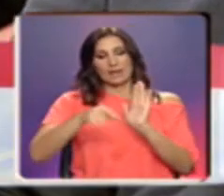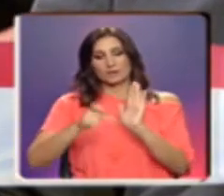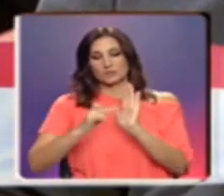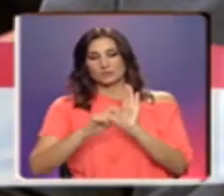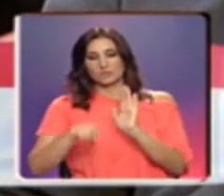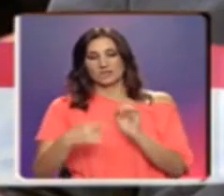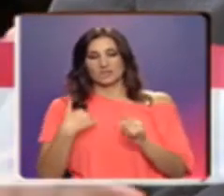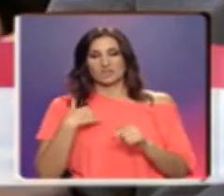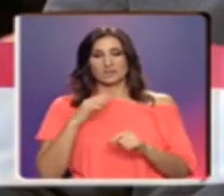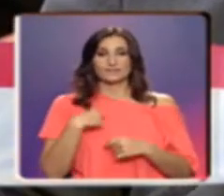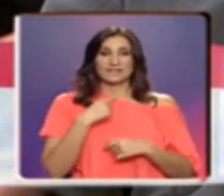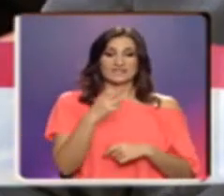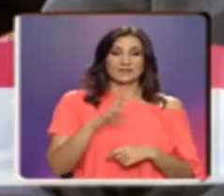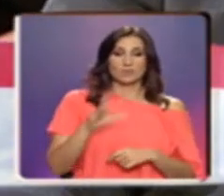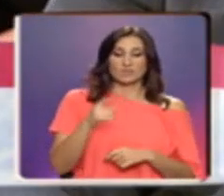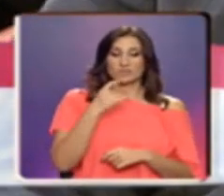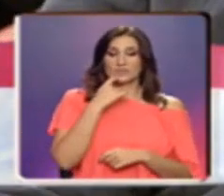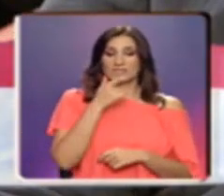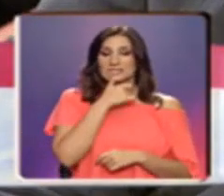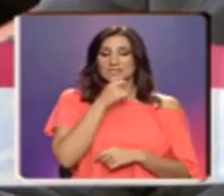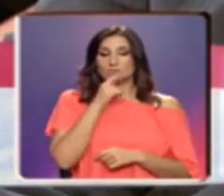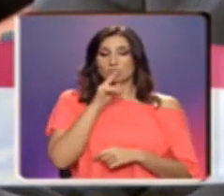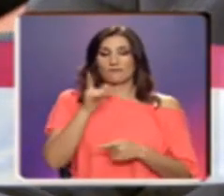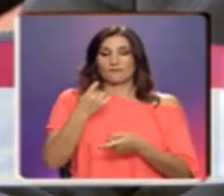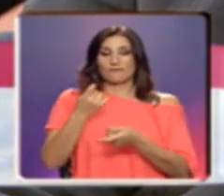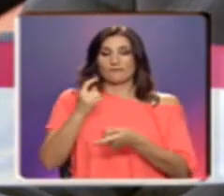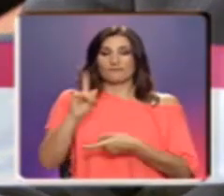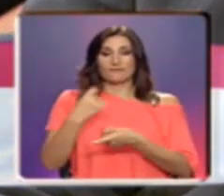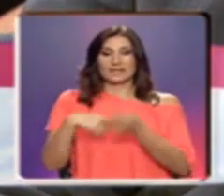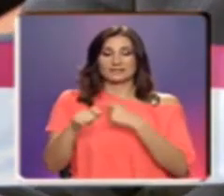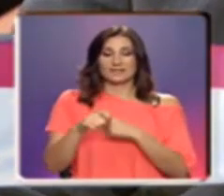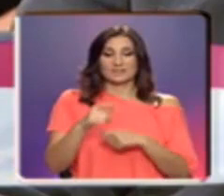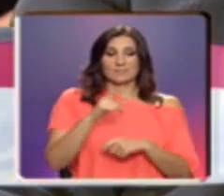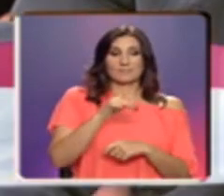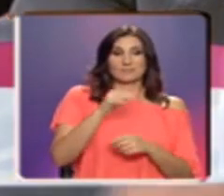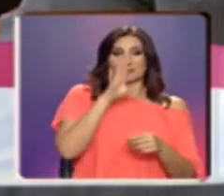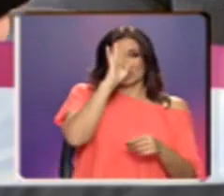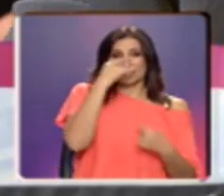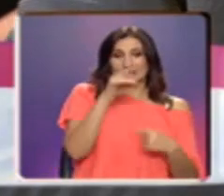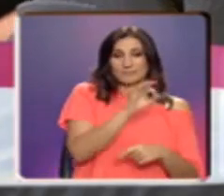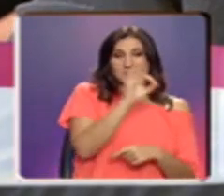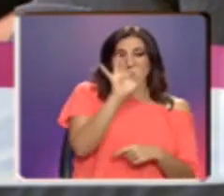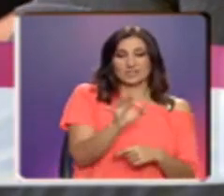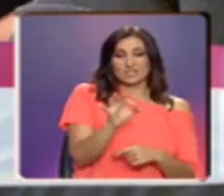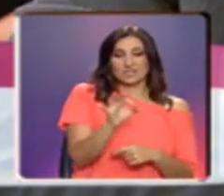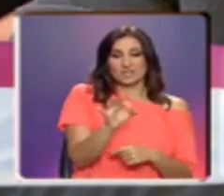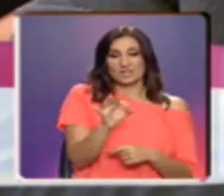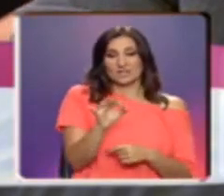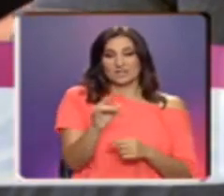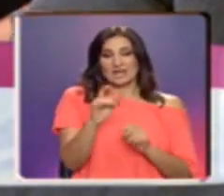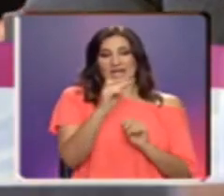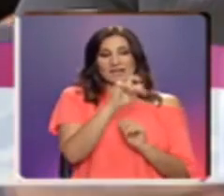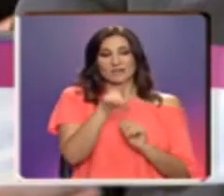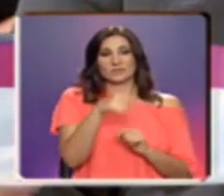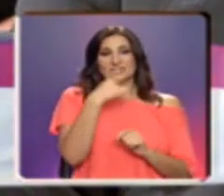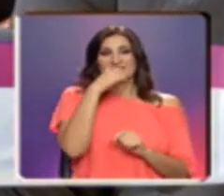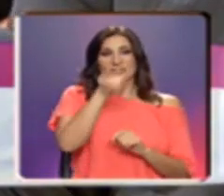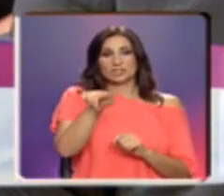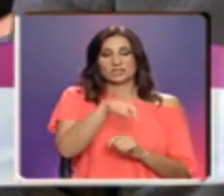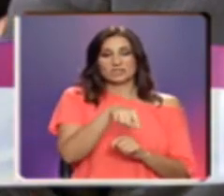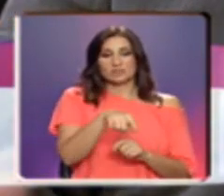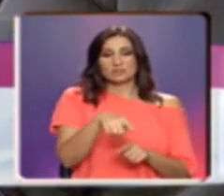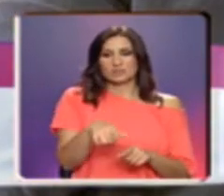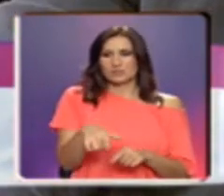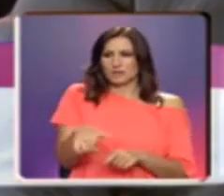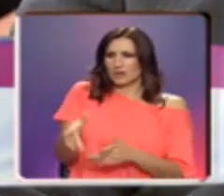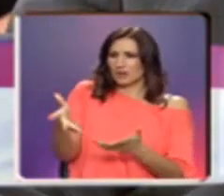entrar a presidente do Sporting quando ele decidiu vender um jogador que o Sporting tinha uma percentagem muito abaixo daquilo que era a cláusula de rescisão, portanto estava a perder faculdades,